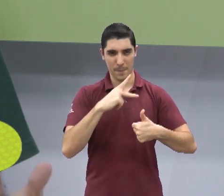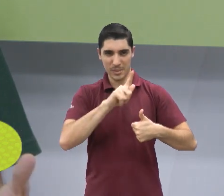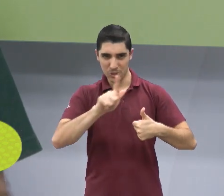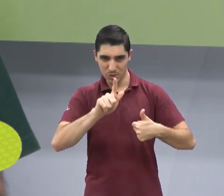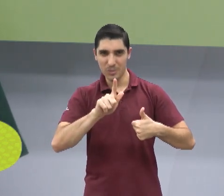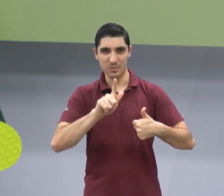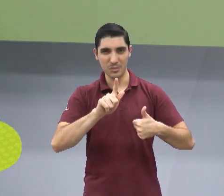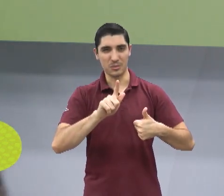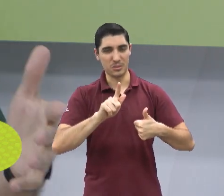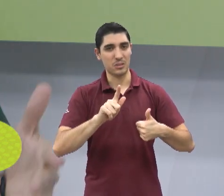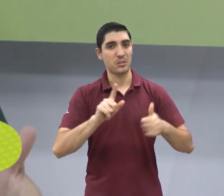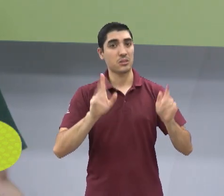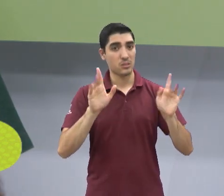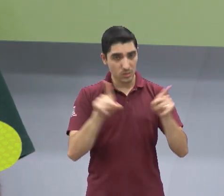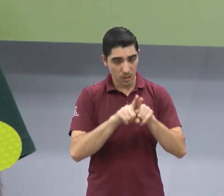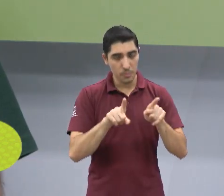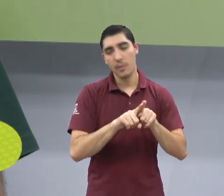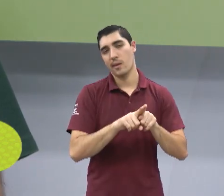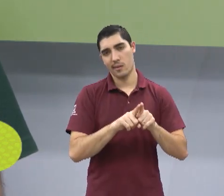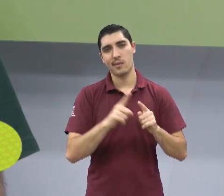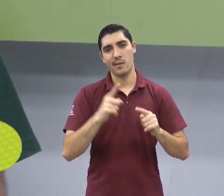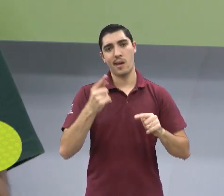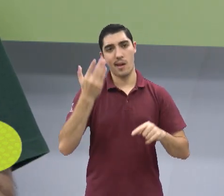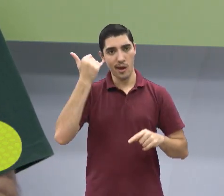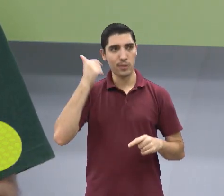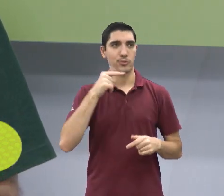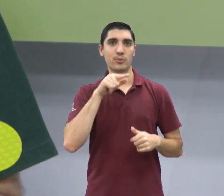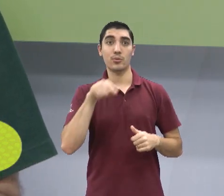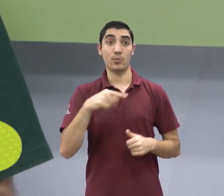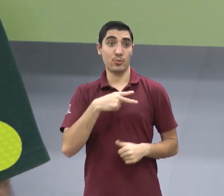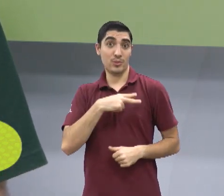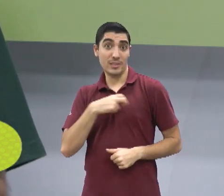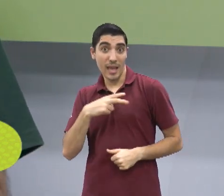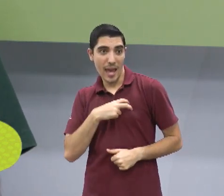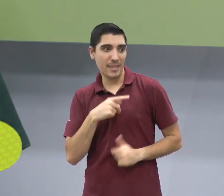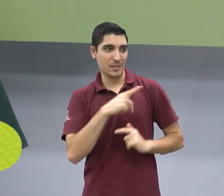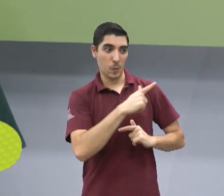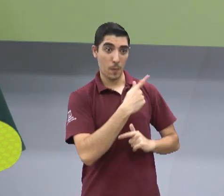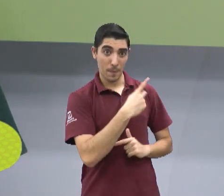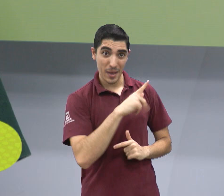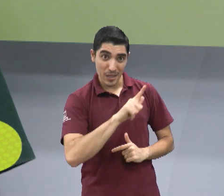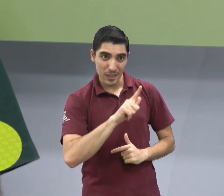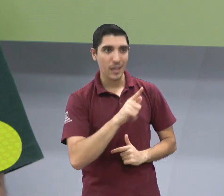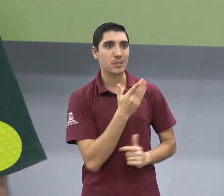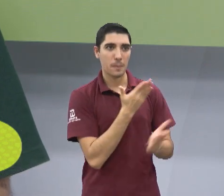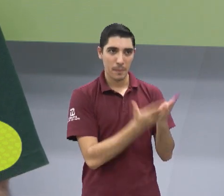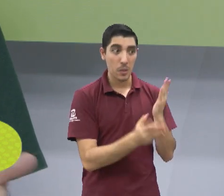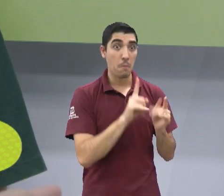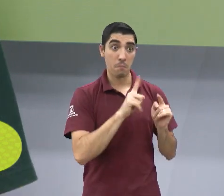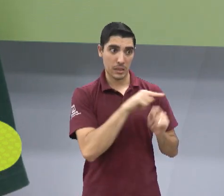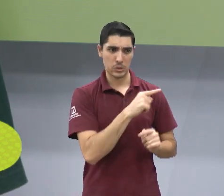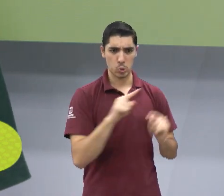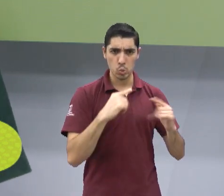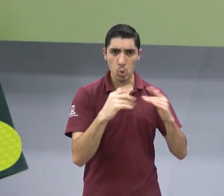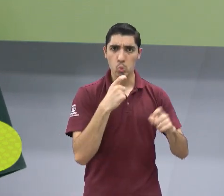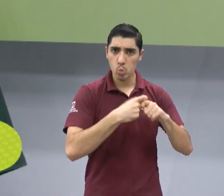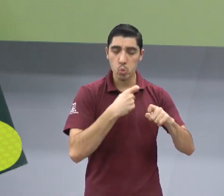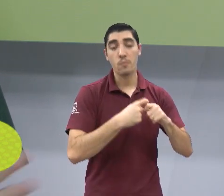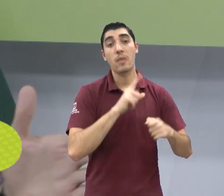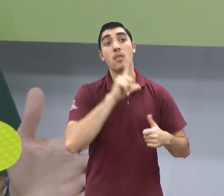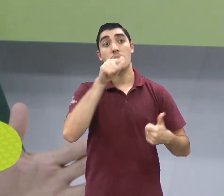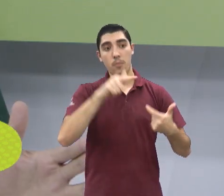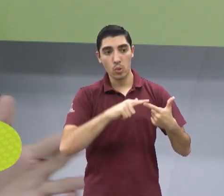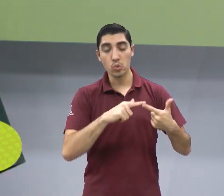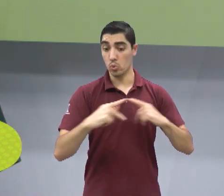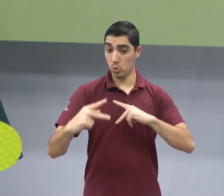contra o SESI na estreia do Praia Grande, e depois o bom jogo que o São José fez contra o próprio SESI, a gente